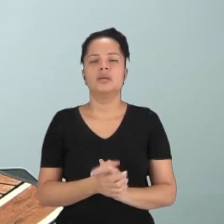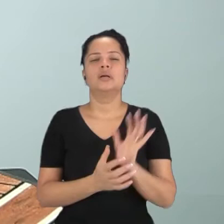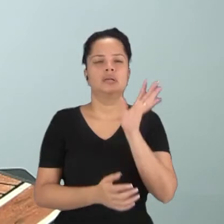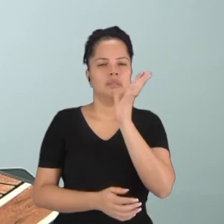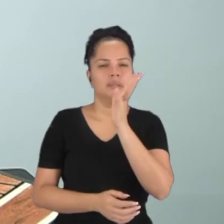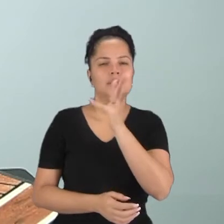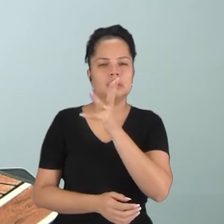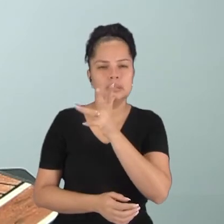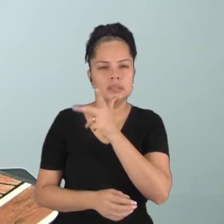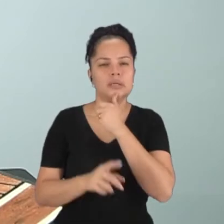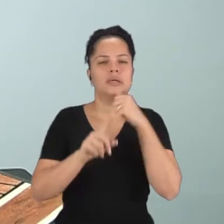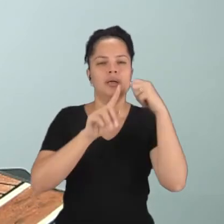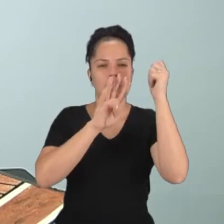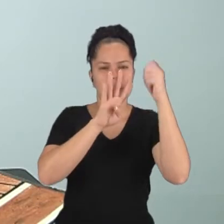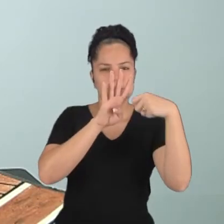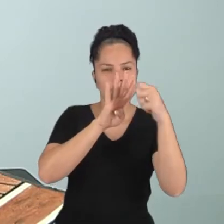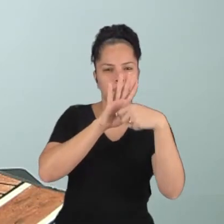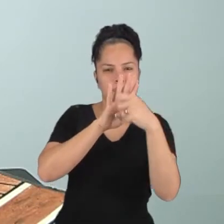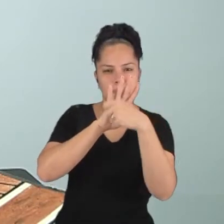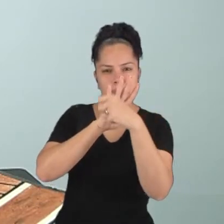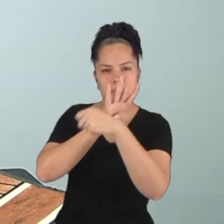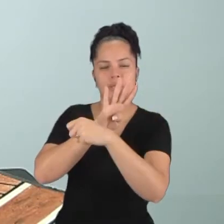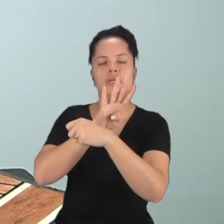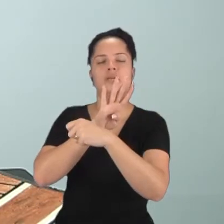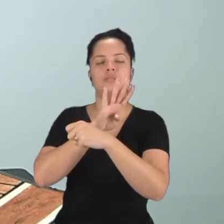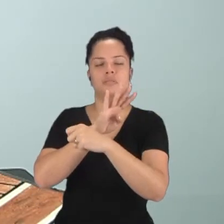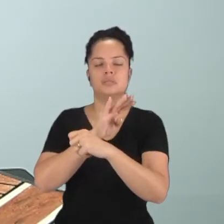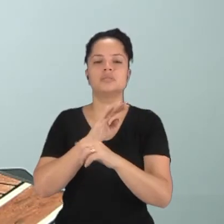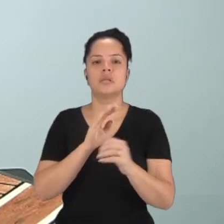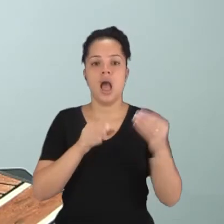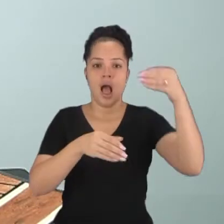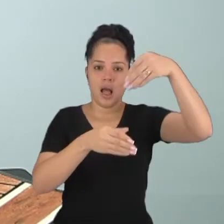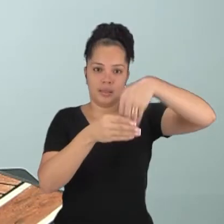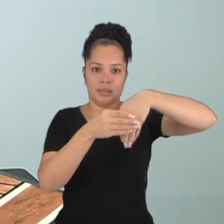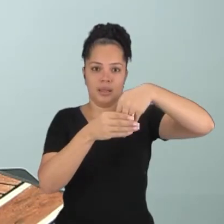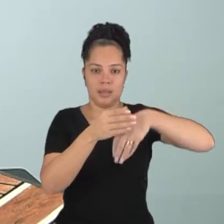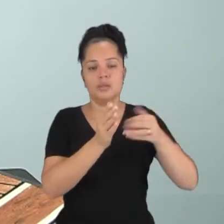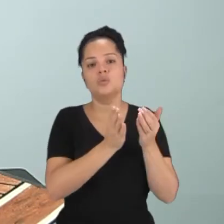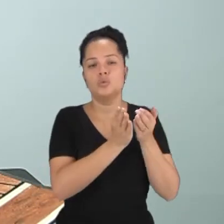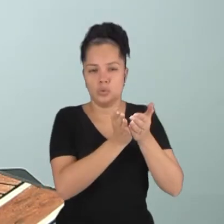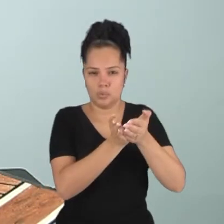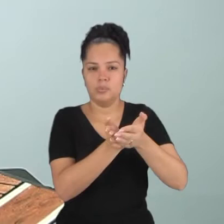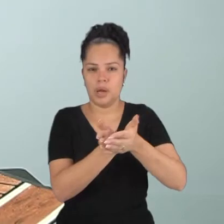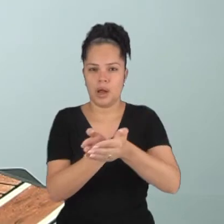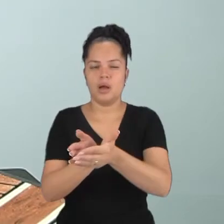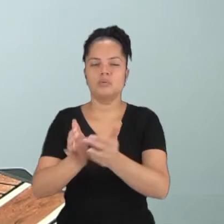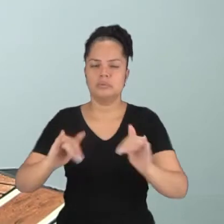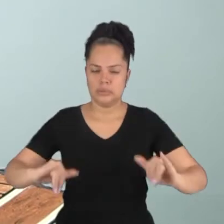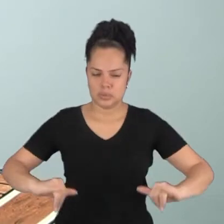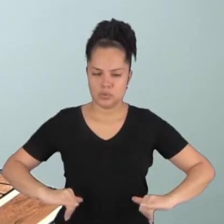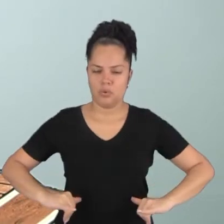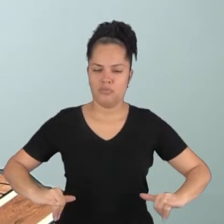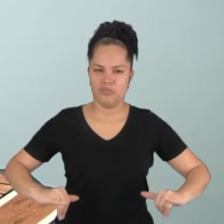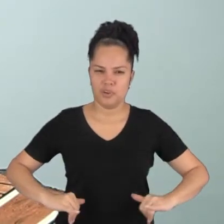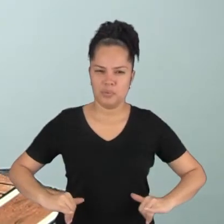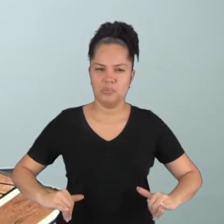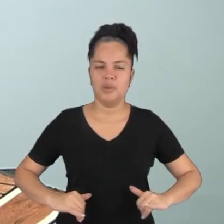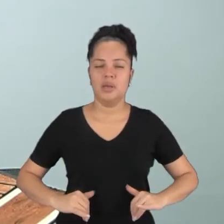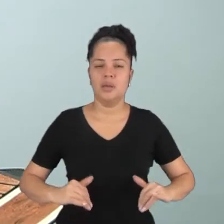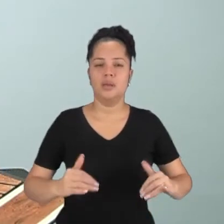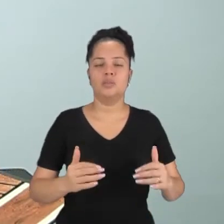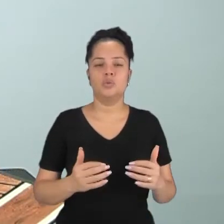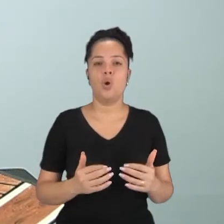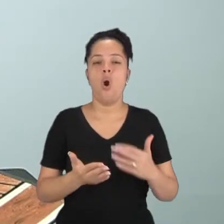dias, meses e meses nessas embarcações. Então, o sofrimento, ele começou desde a captura